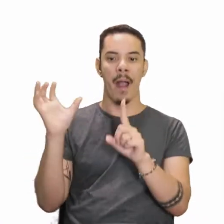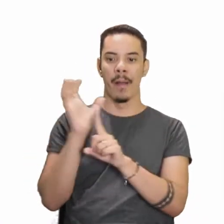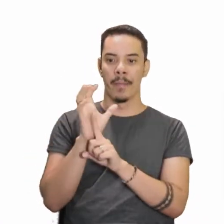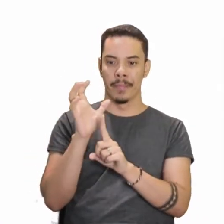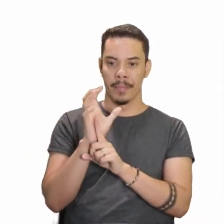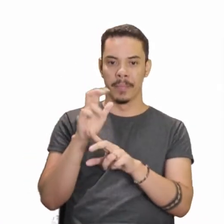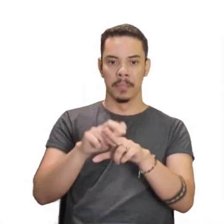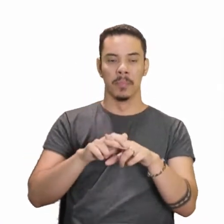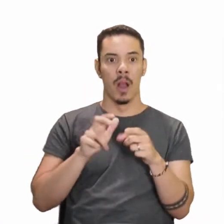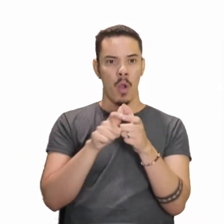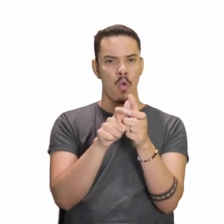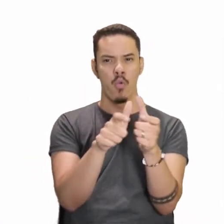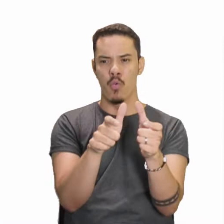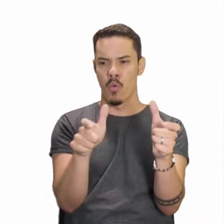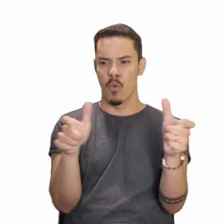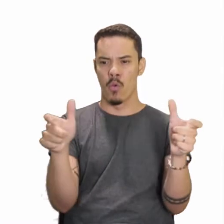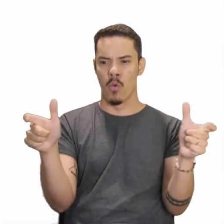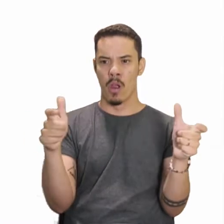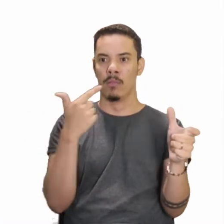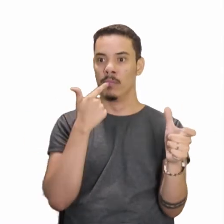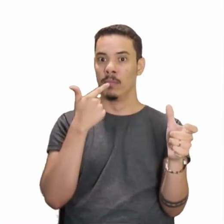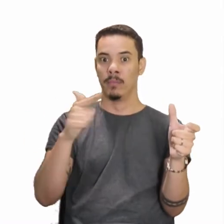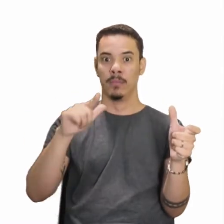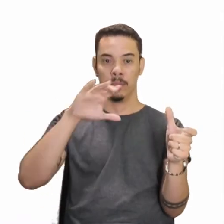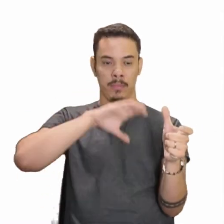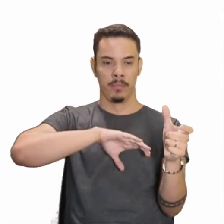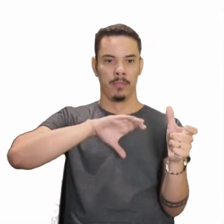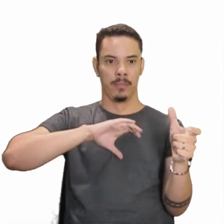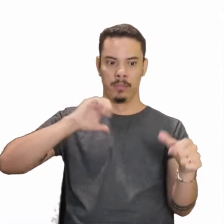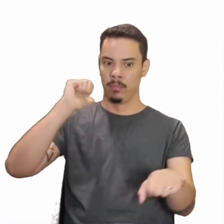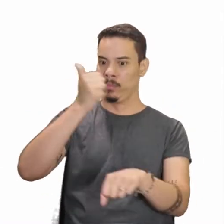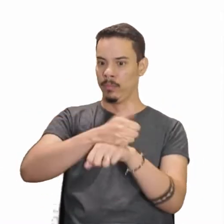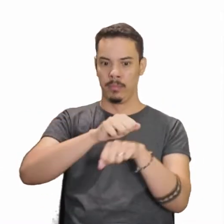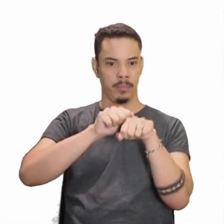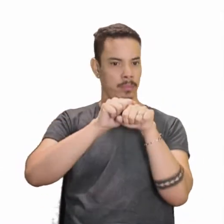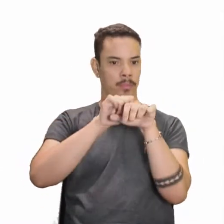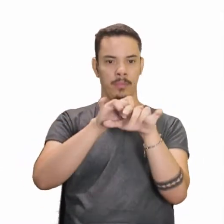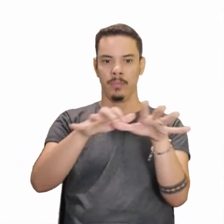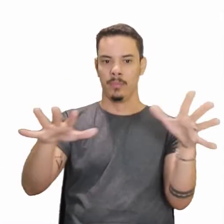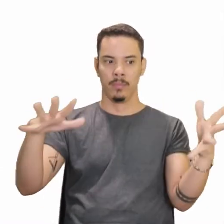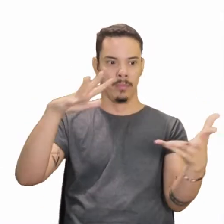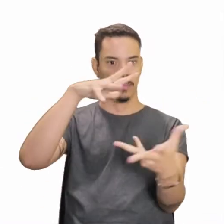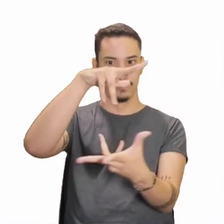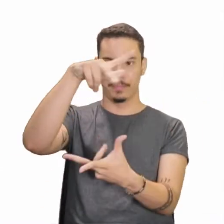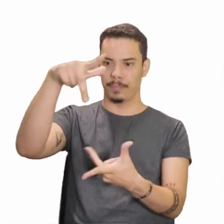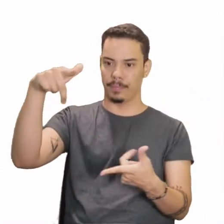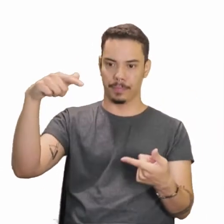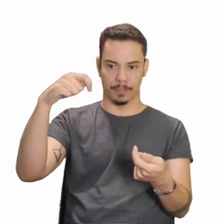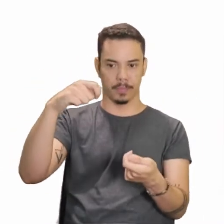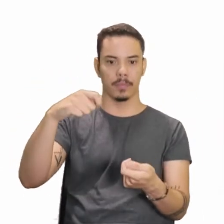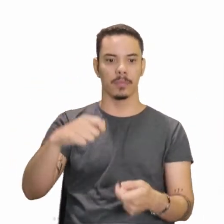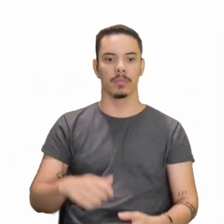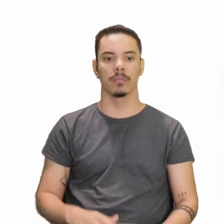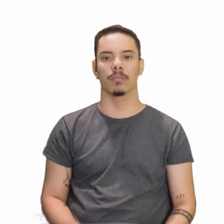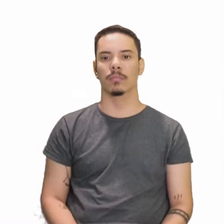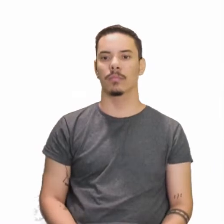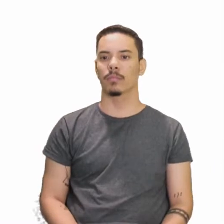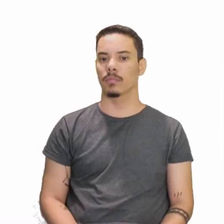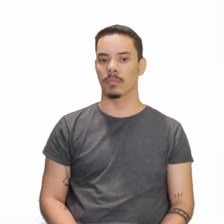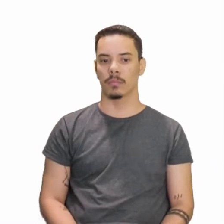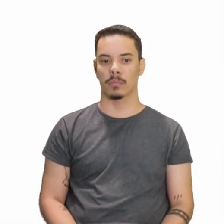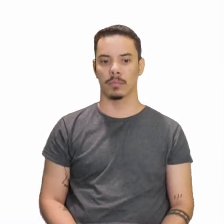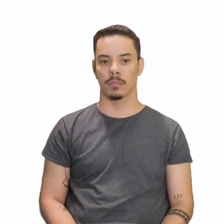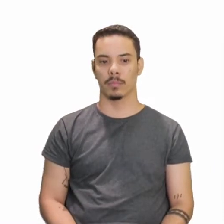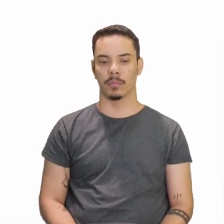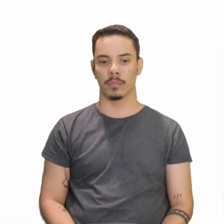dessa expansão do idioma português pelo mundo. Percorreu o mundo, né, professor? Exatamente. Oh, beleza.